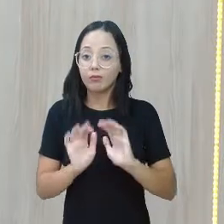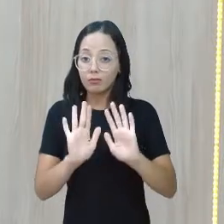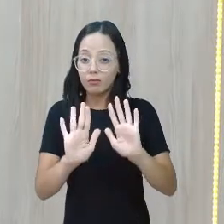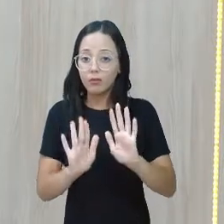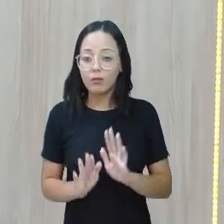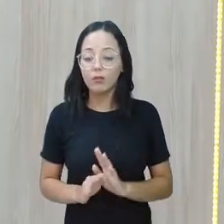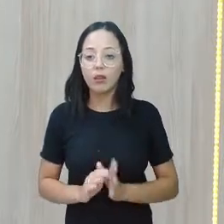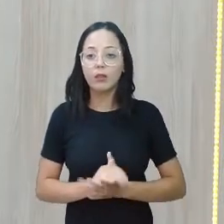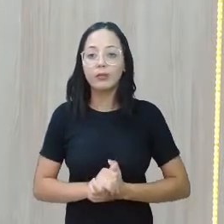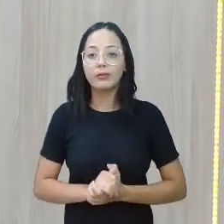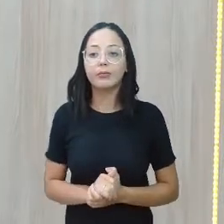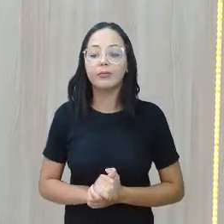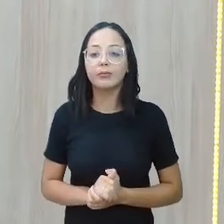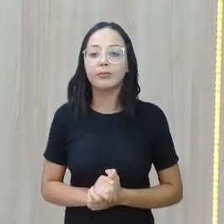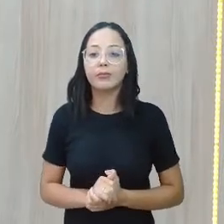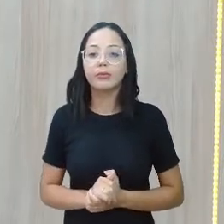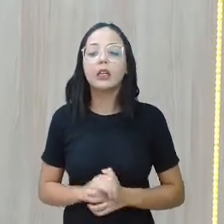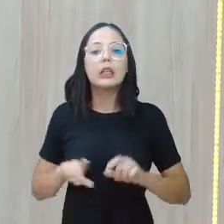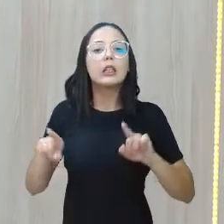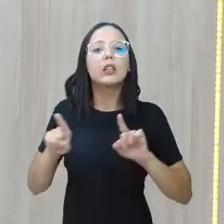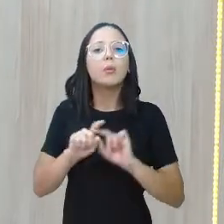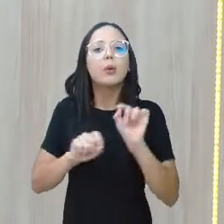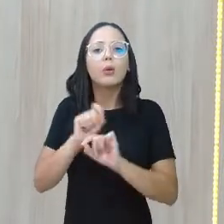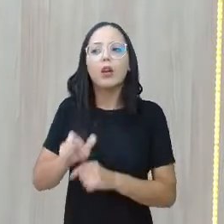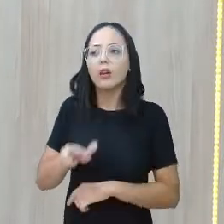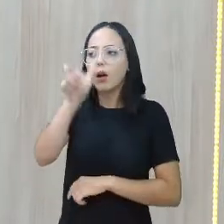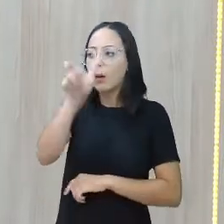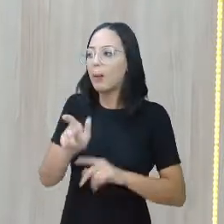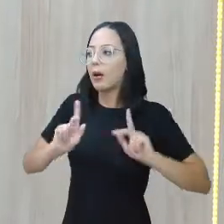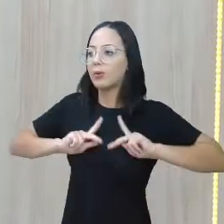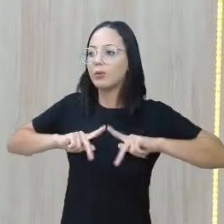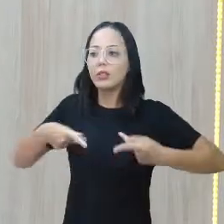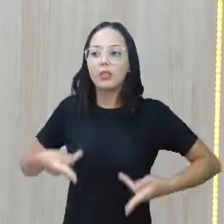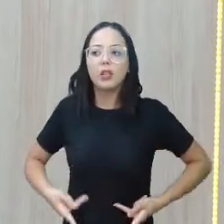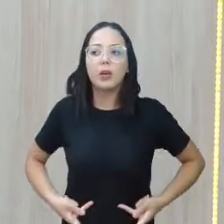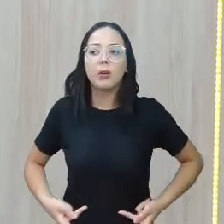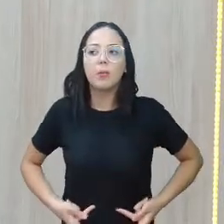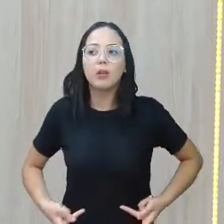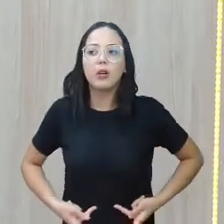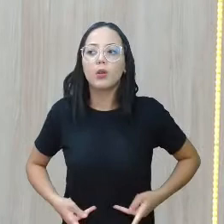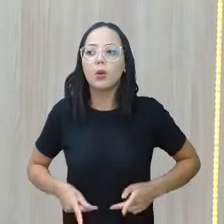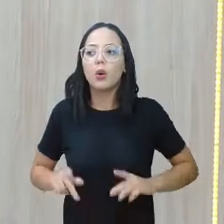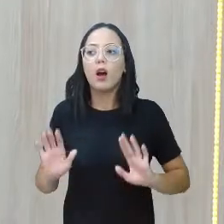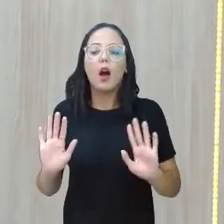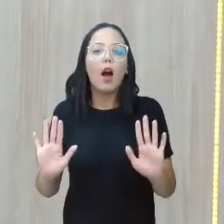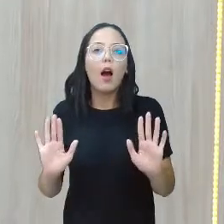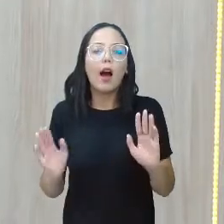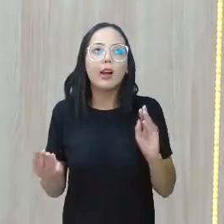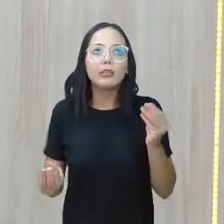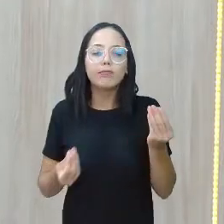A truculência, ela leva o ser humano a